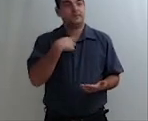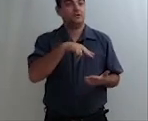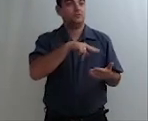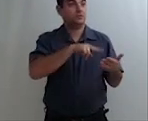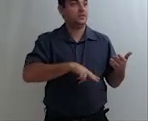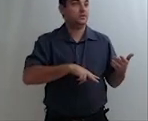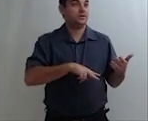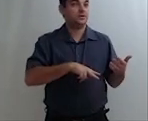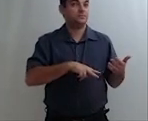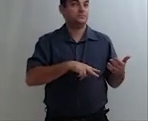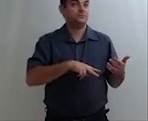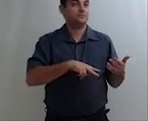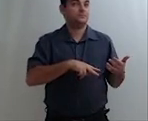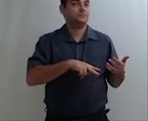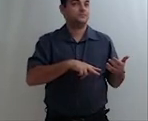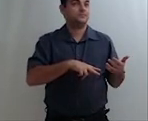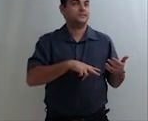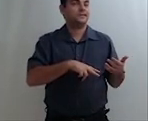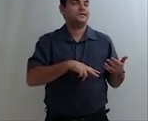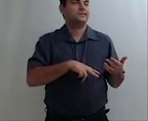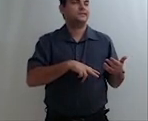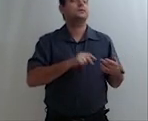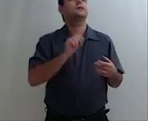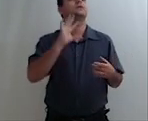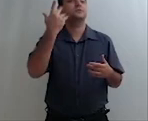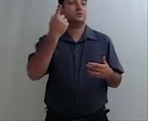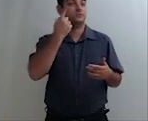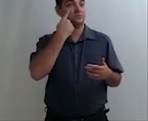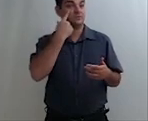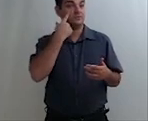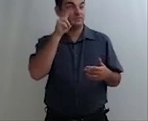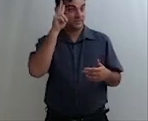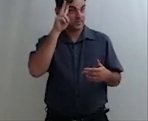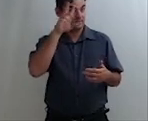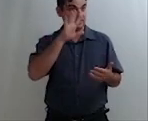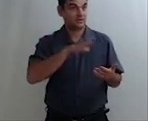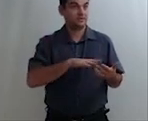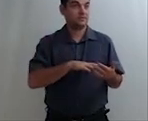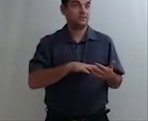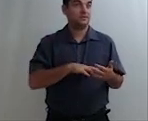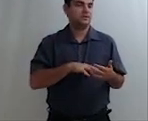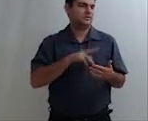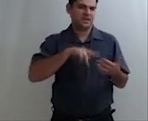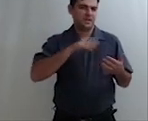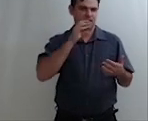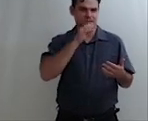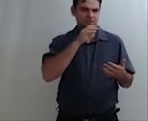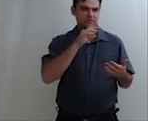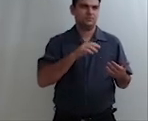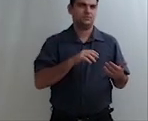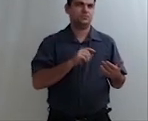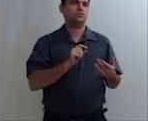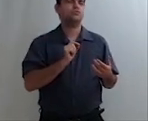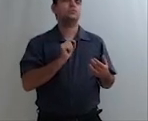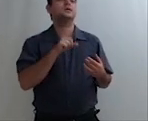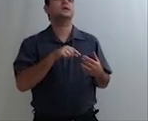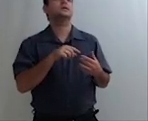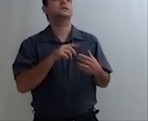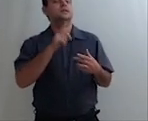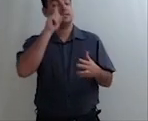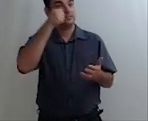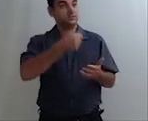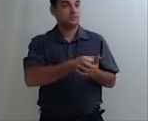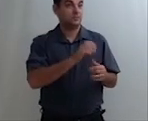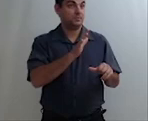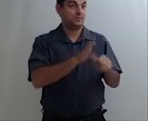eh remissão à gravidade do caso concreto eh pen para fazer a leitura do que consta na decisão originária